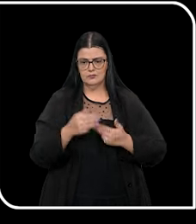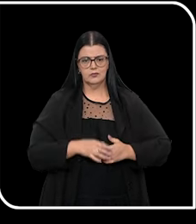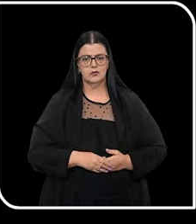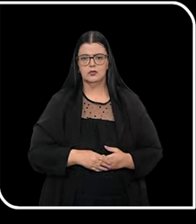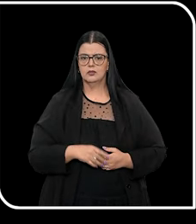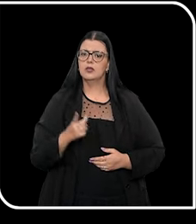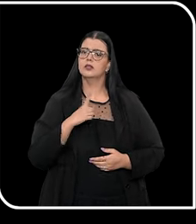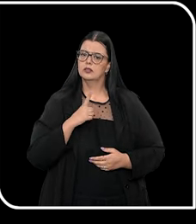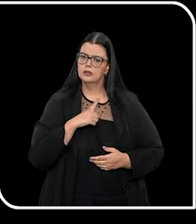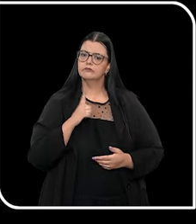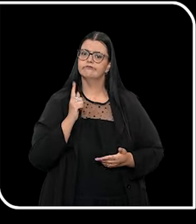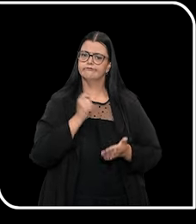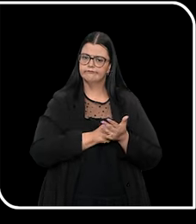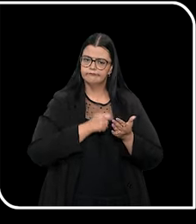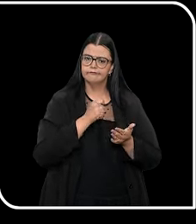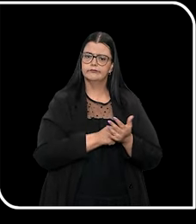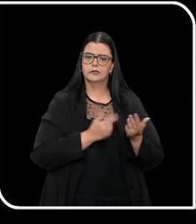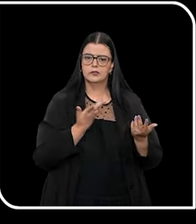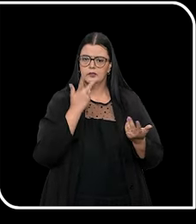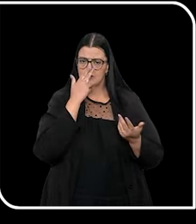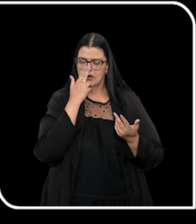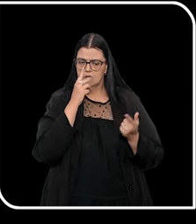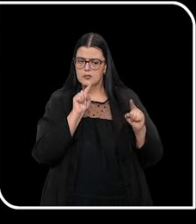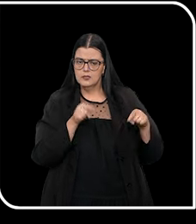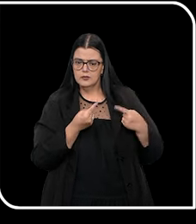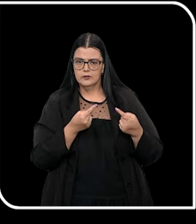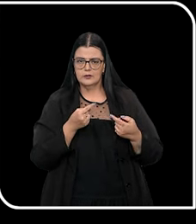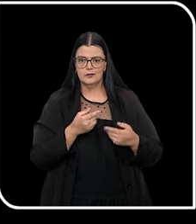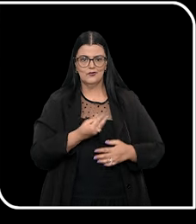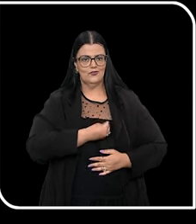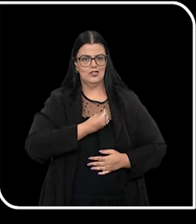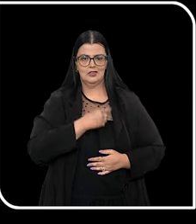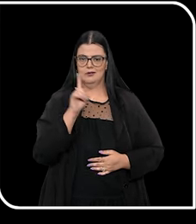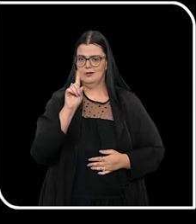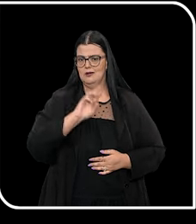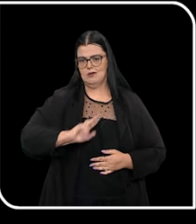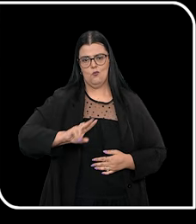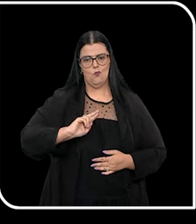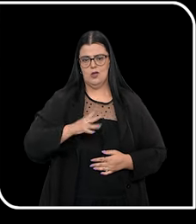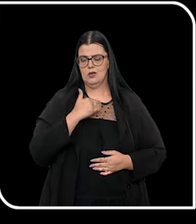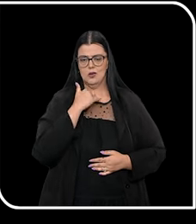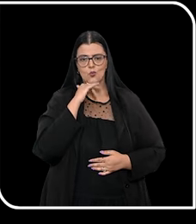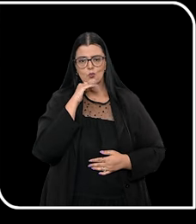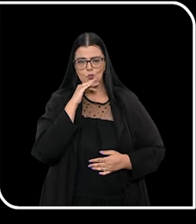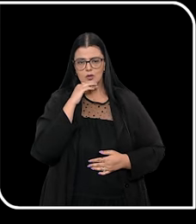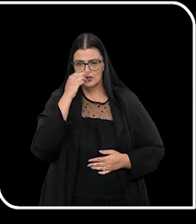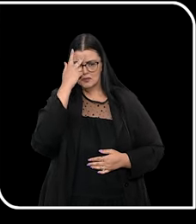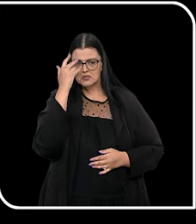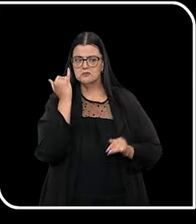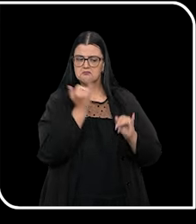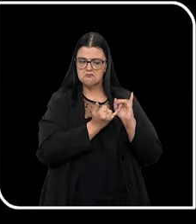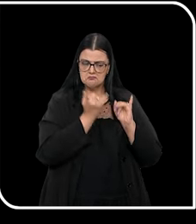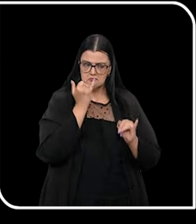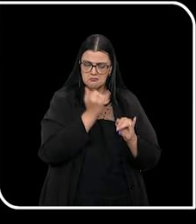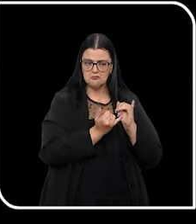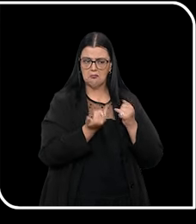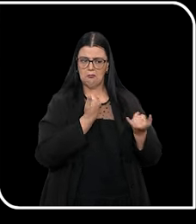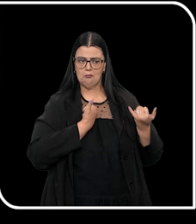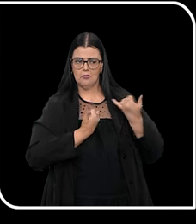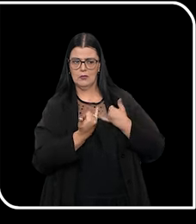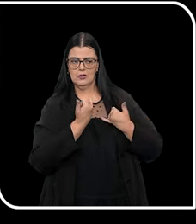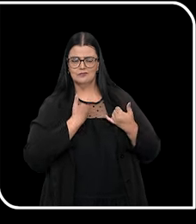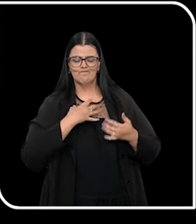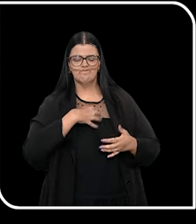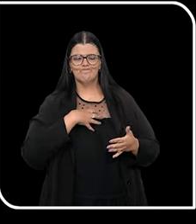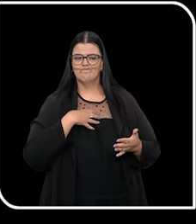devidas proporções Eu também enfrento um montão de desafio com os outros dois a minha vida não é ruim então as pessoas diziam muito isso para mim